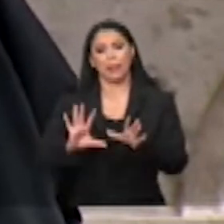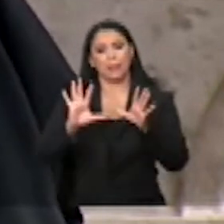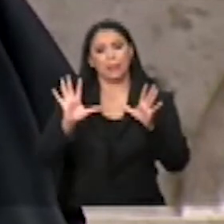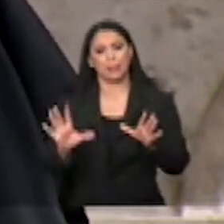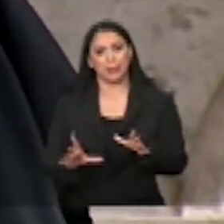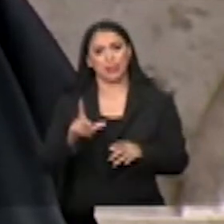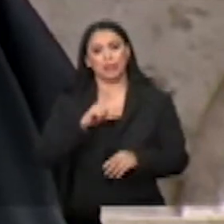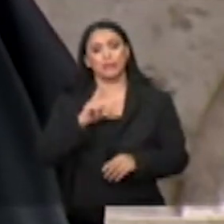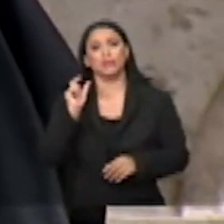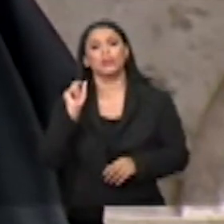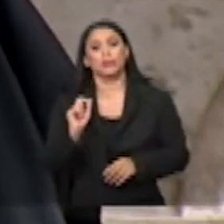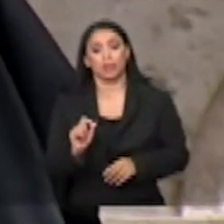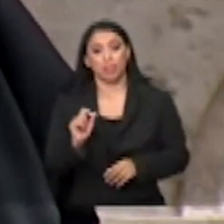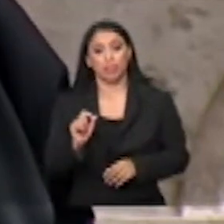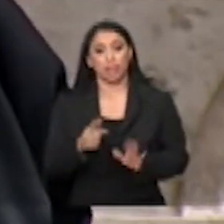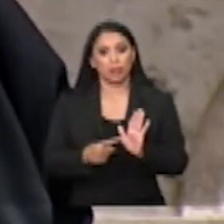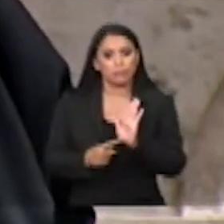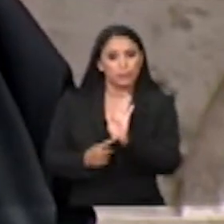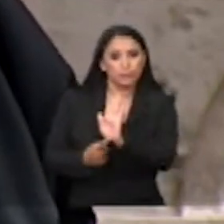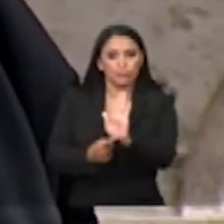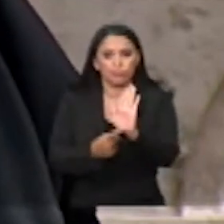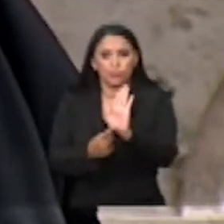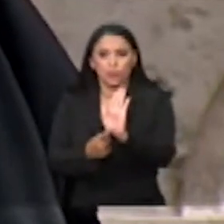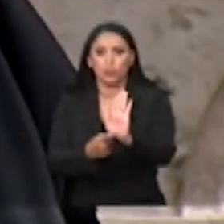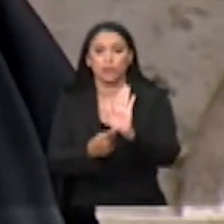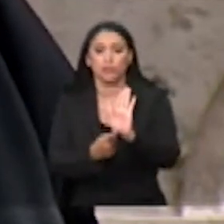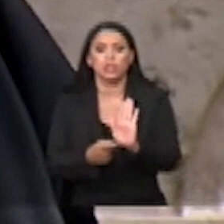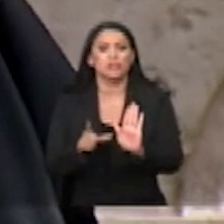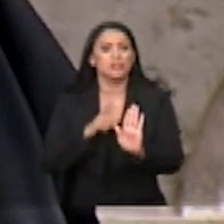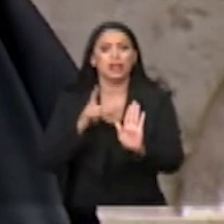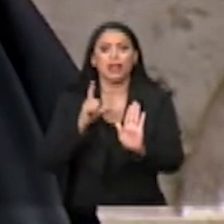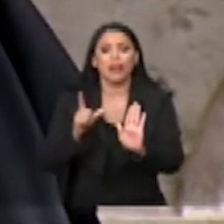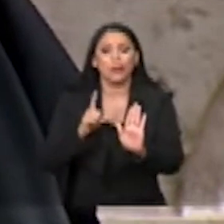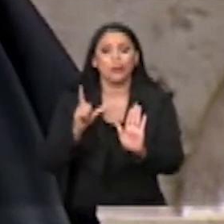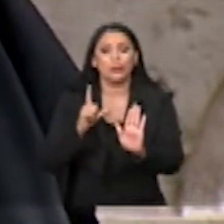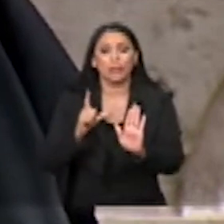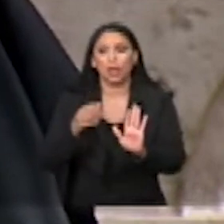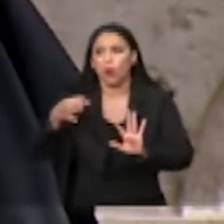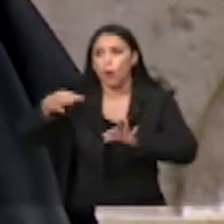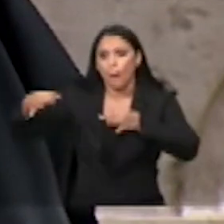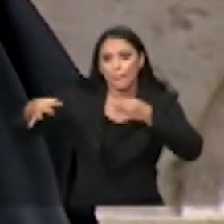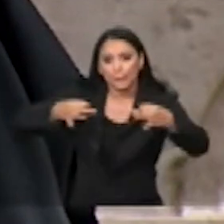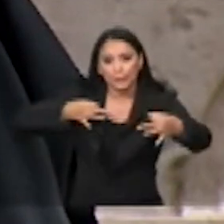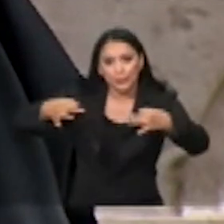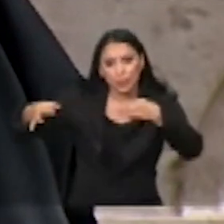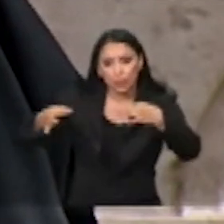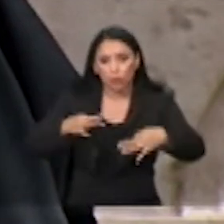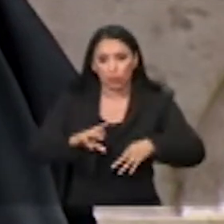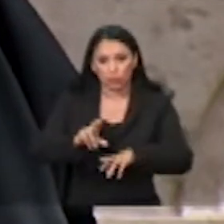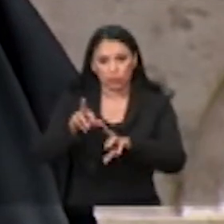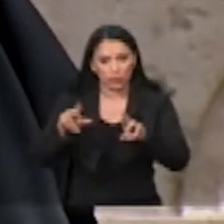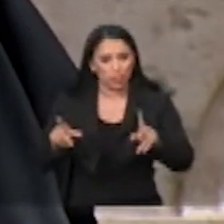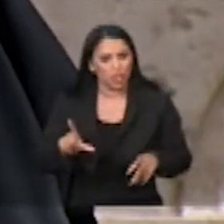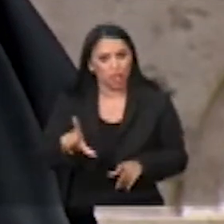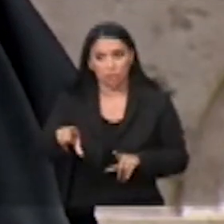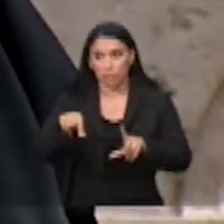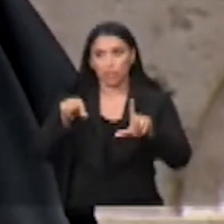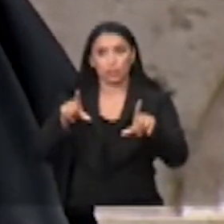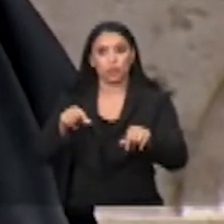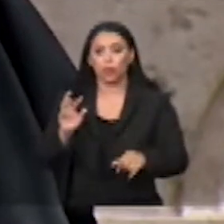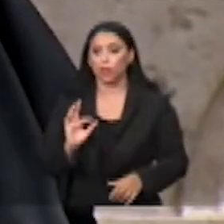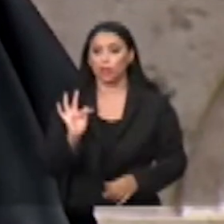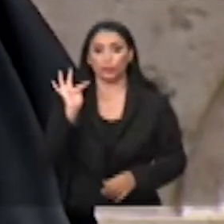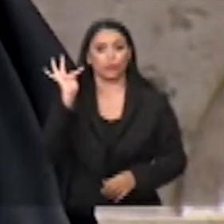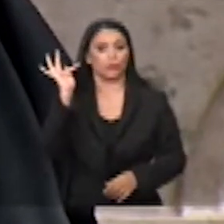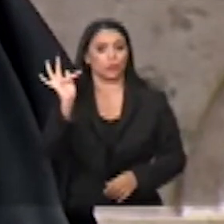de manifestação das mais diversas correntes de ideias e da escolha dos próprios